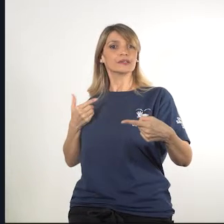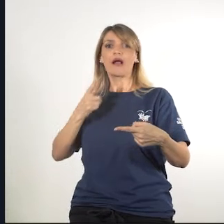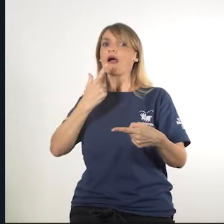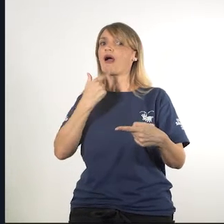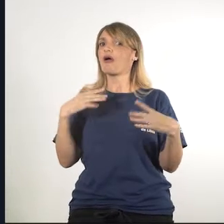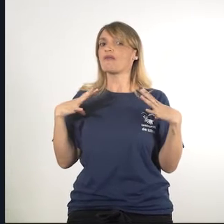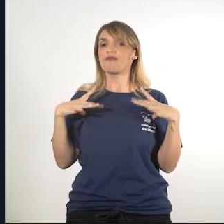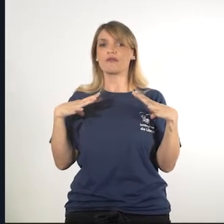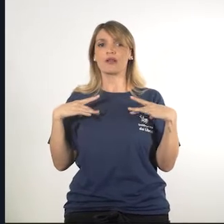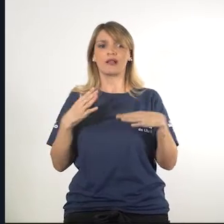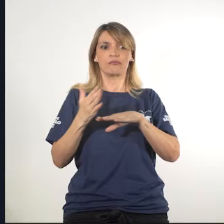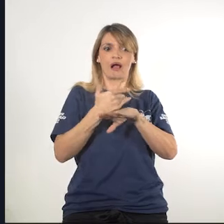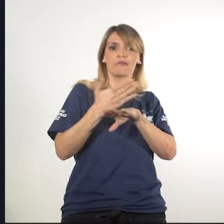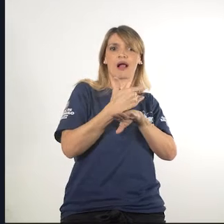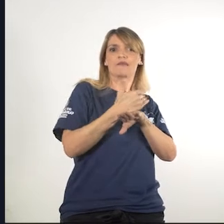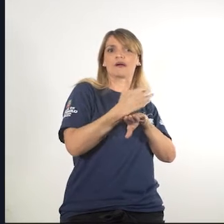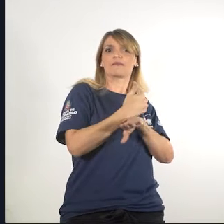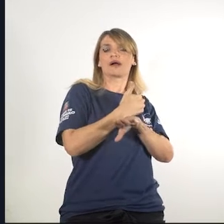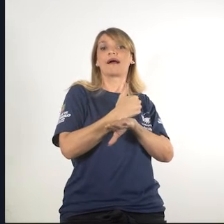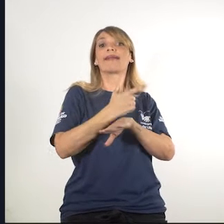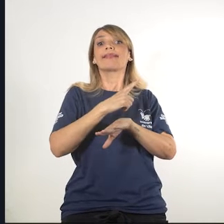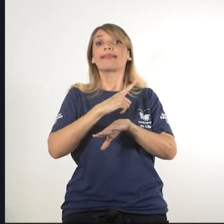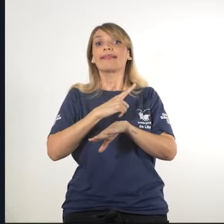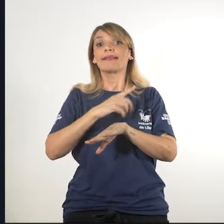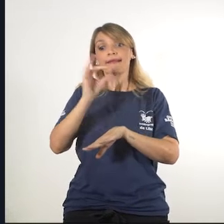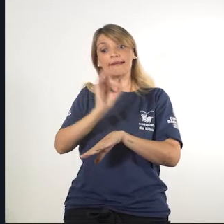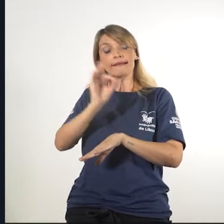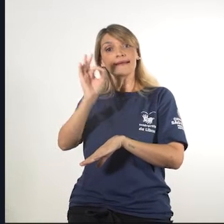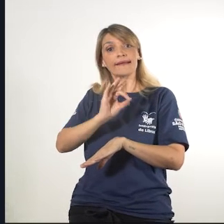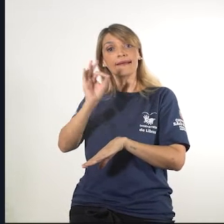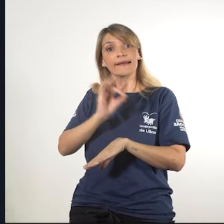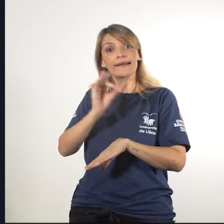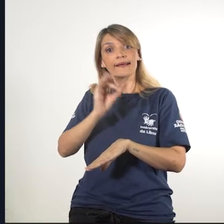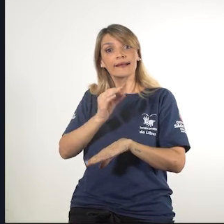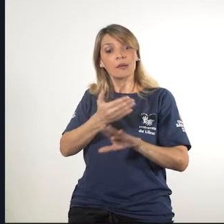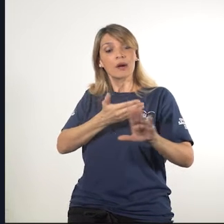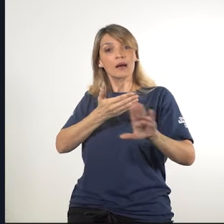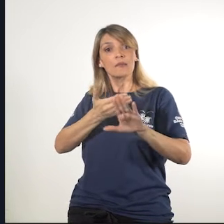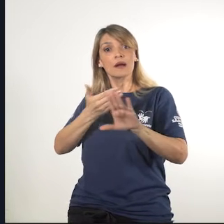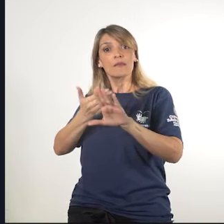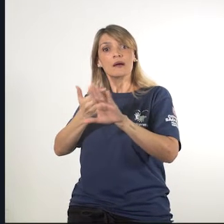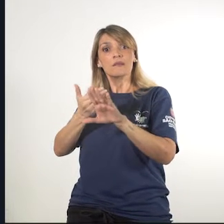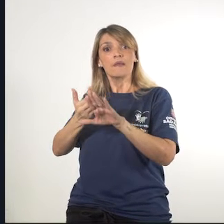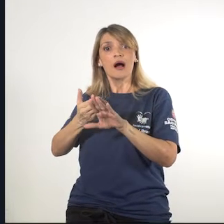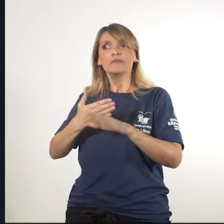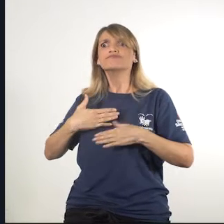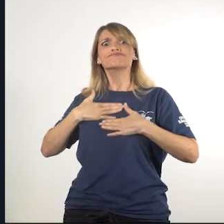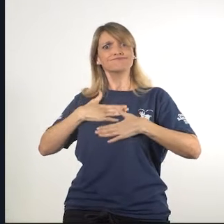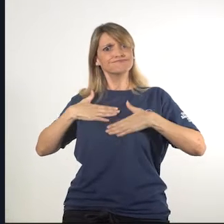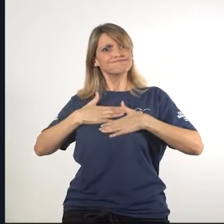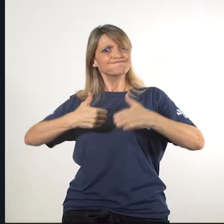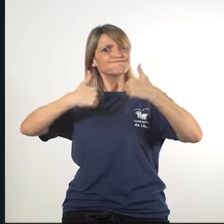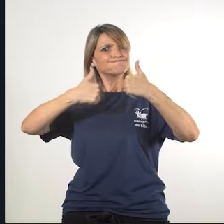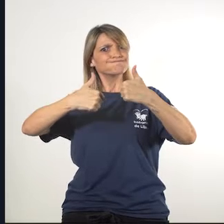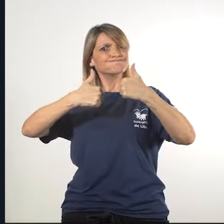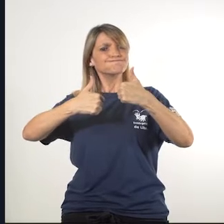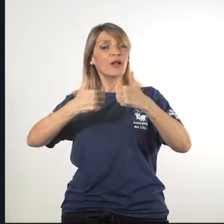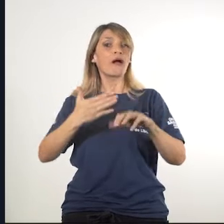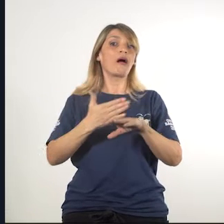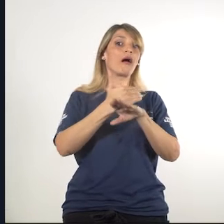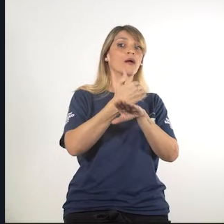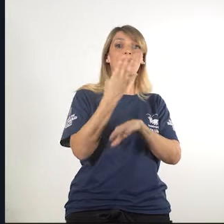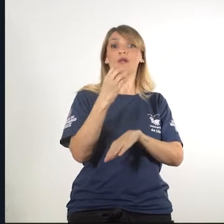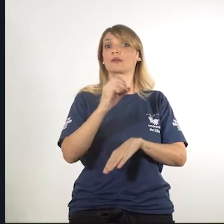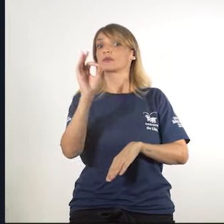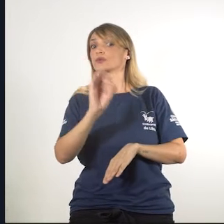a antecipação de feriados, aí nós temos um índice de isolamento absolutamente satisfatório. Então, nós vínhamos com 40%,